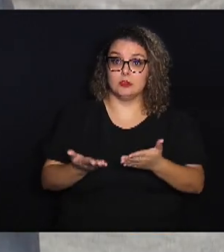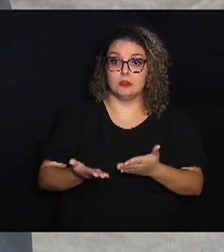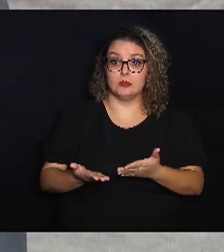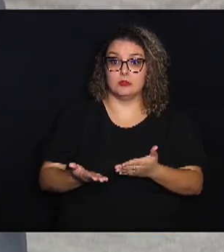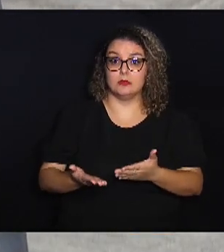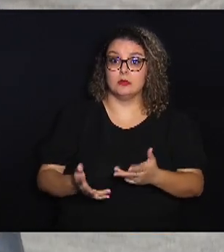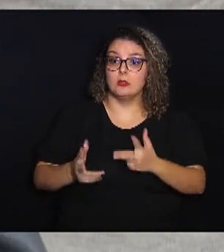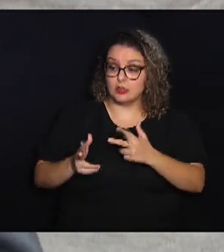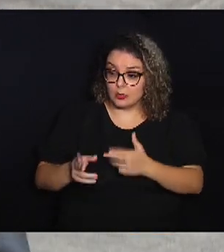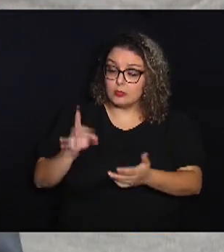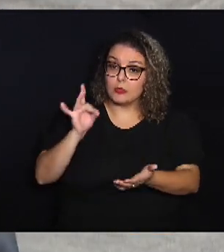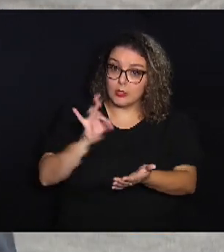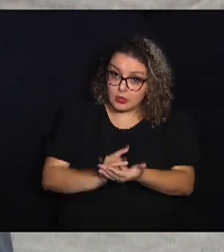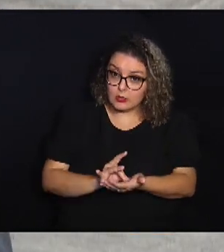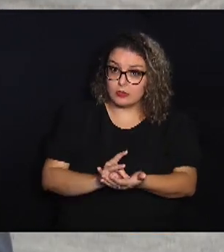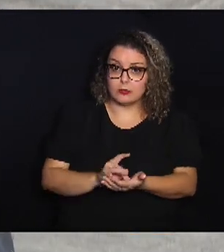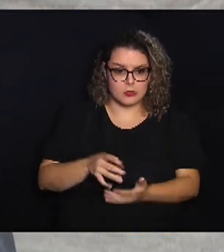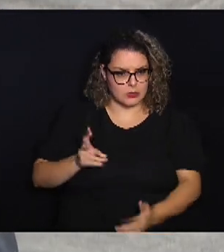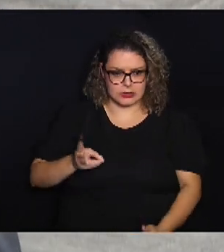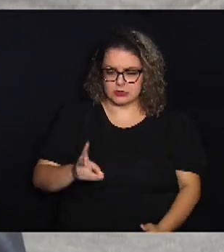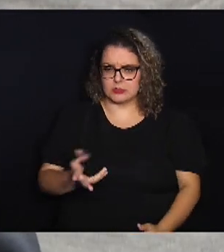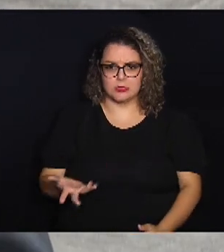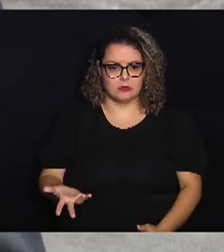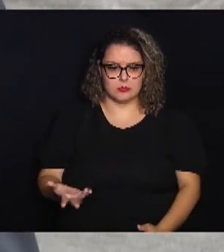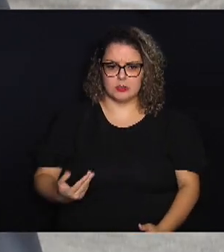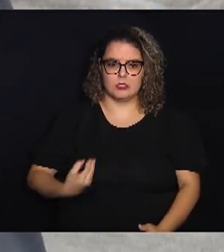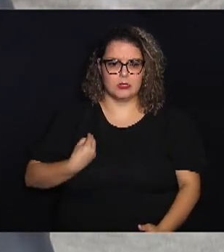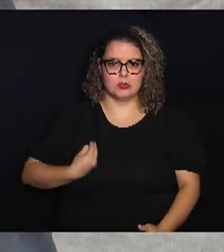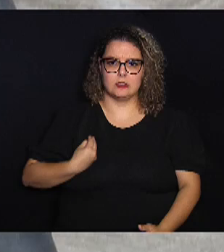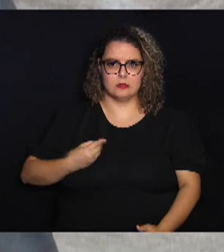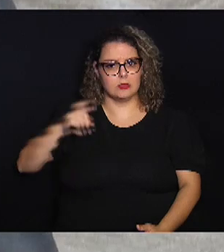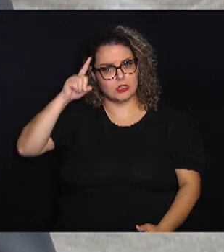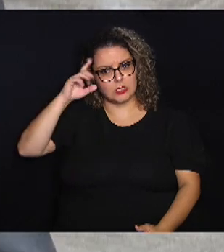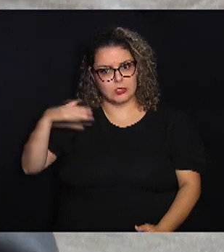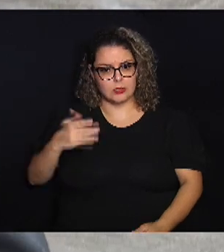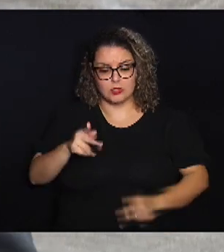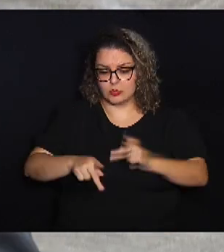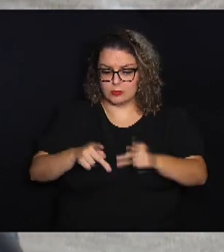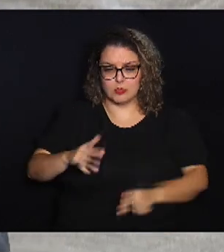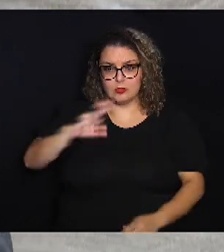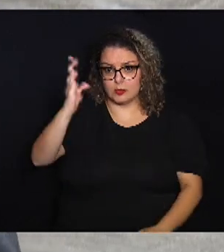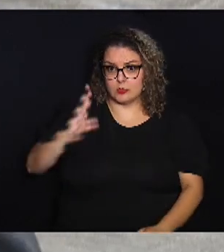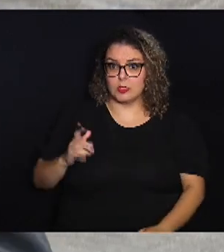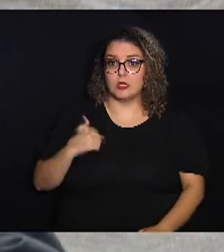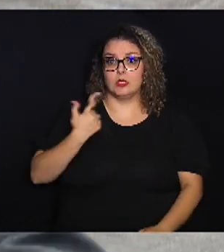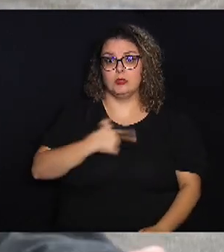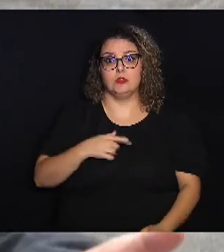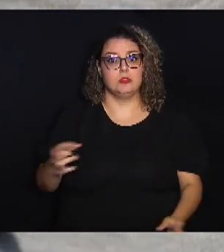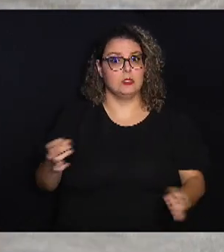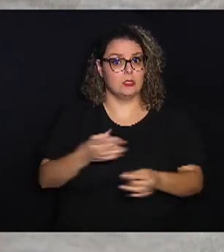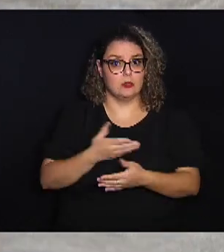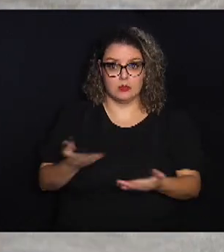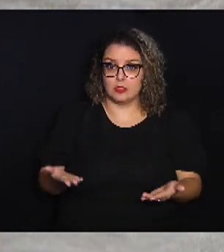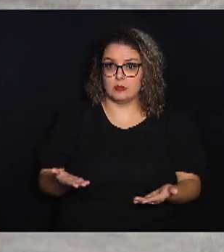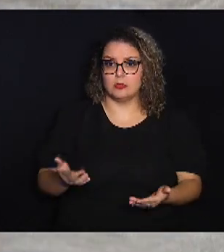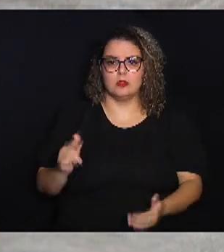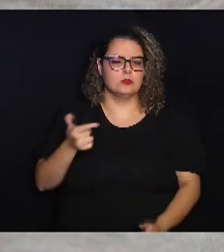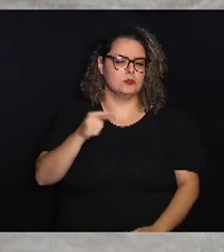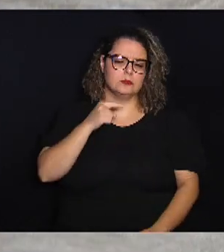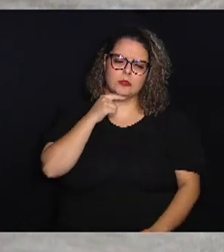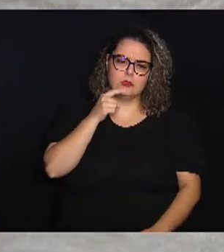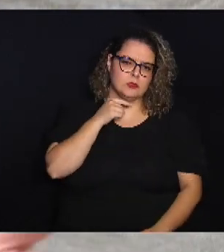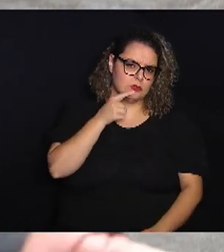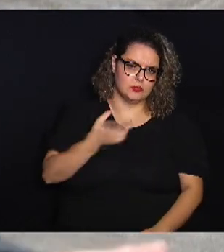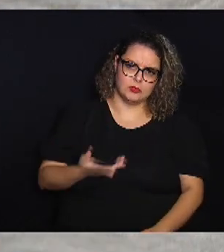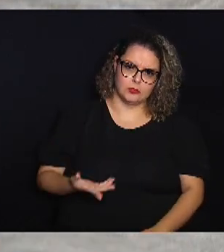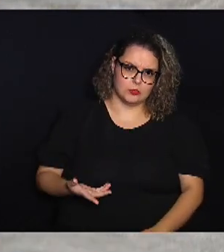uma realidade constante na vida cotidiana do povo brasileiro. Então nós temos que acabar com isso. Eu não tenho dúvida